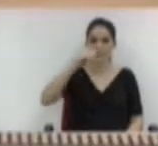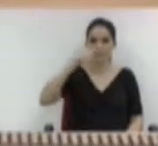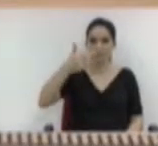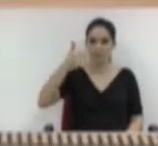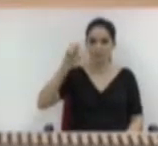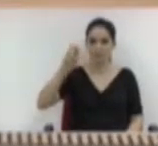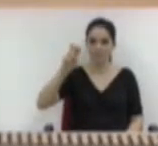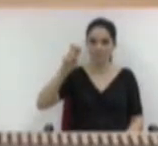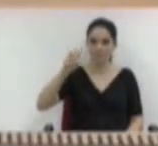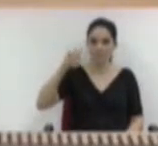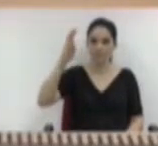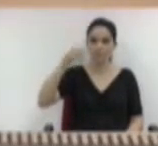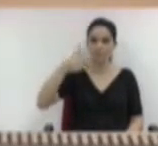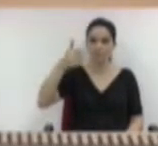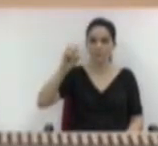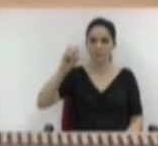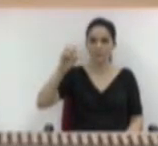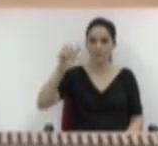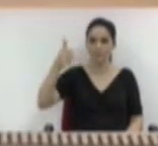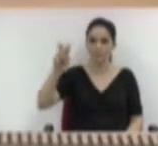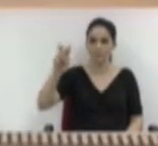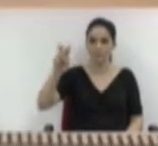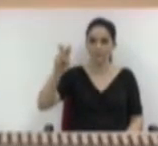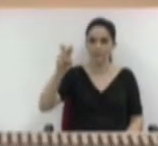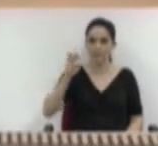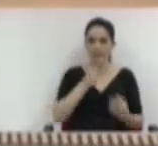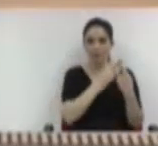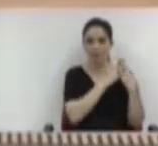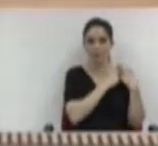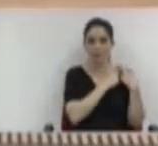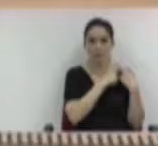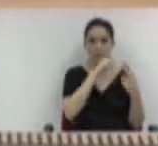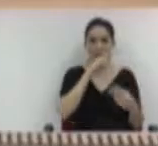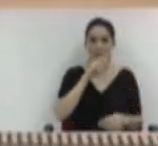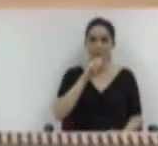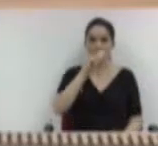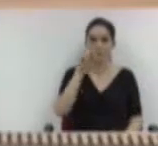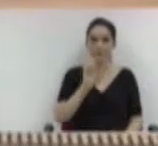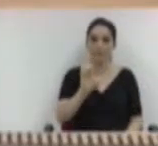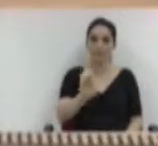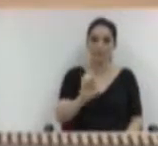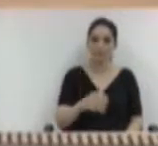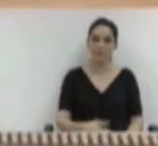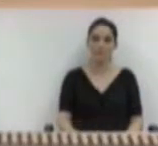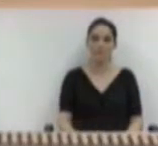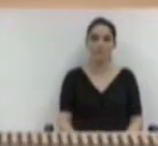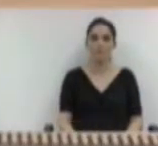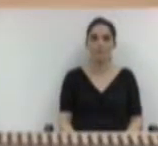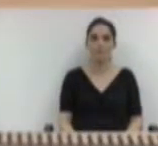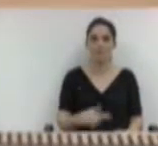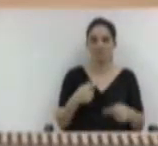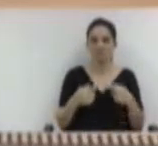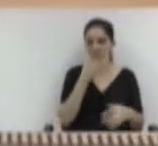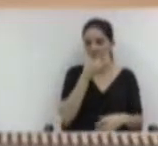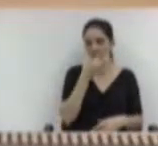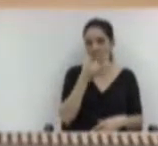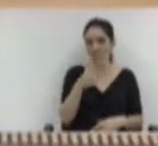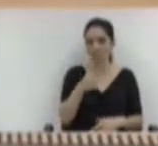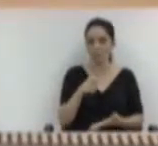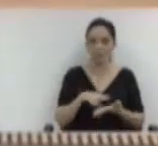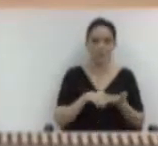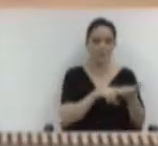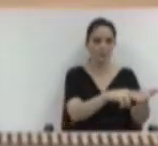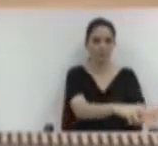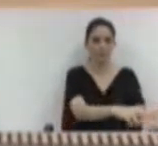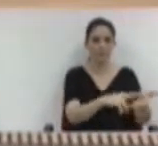925/2015, autor, vereador Zé Damix. Requerimento 925 está em discussão. Não havendo quem queira, encaminhe-se